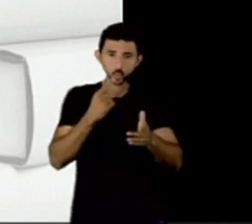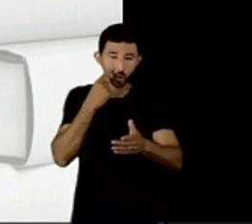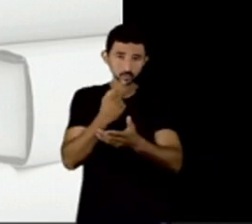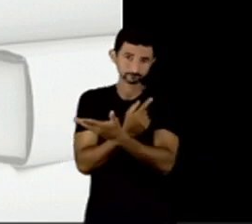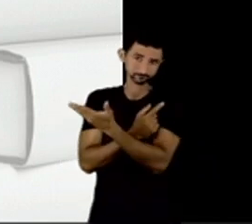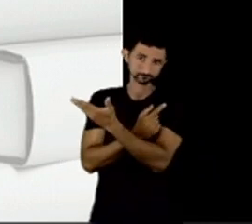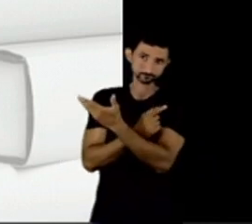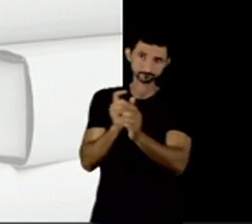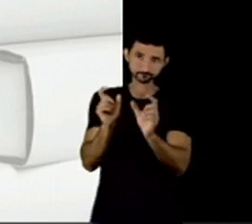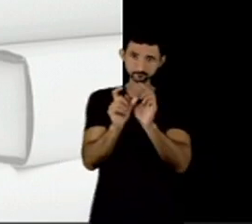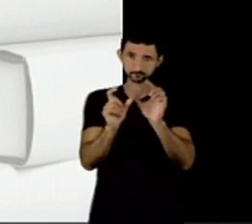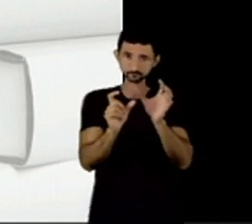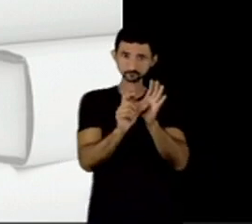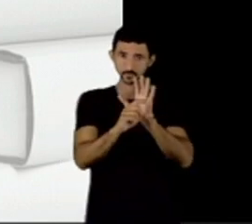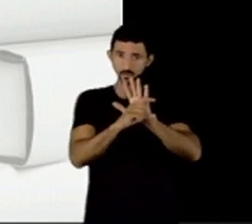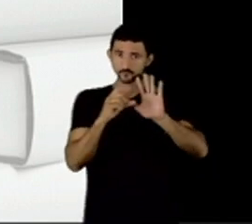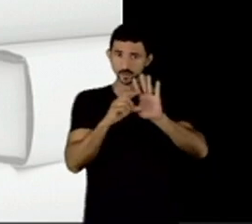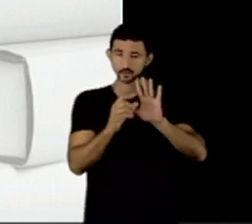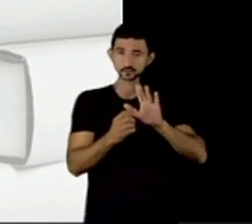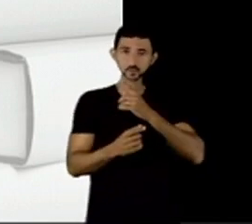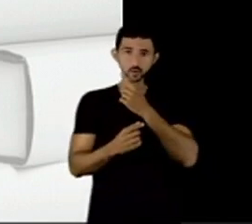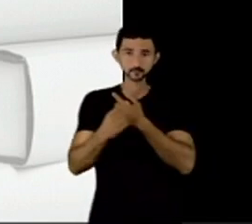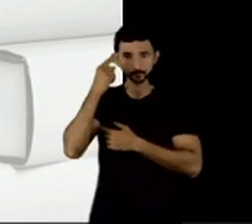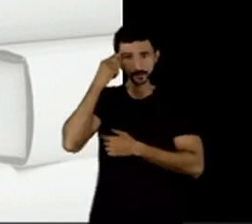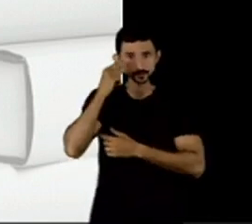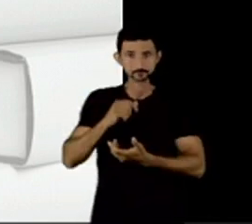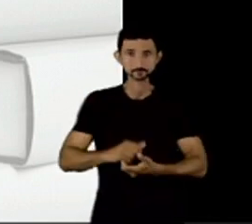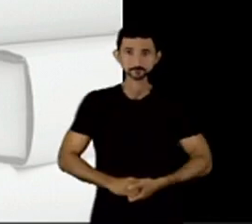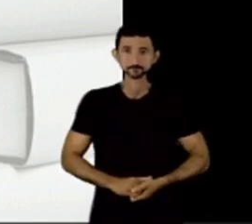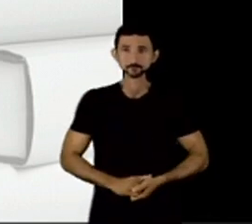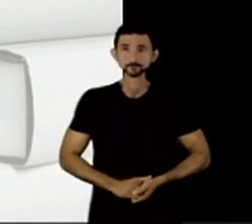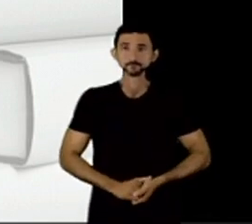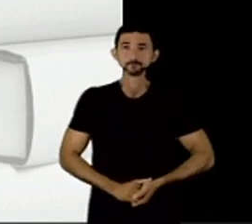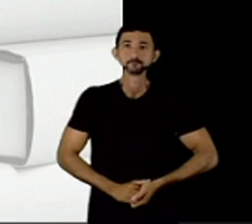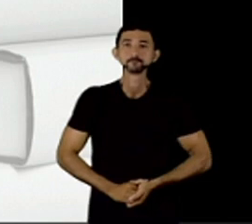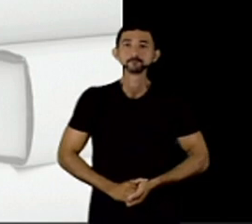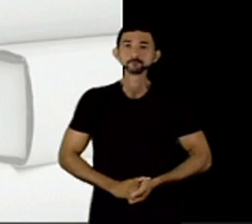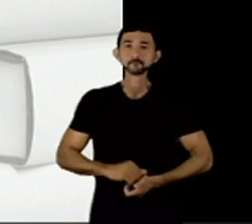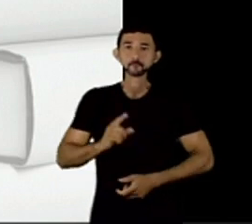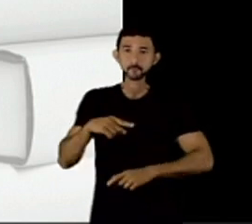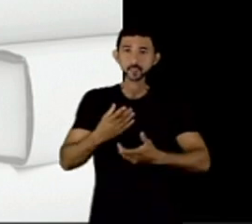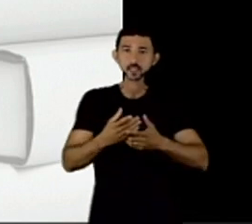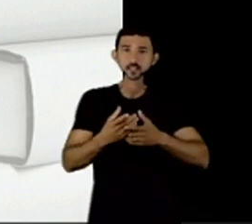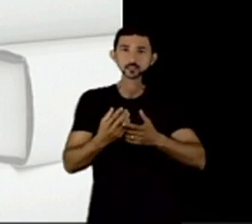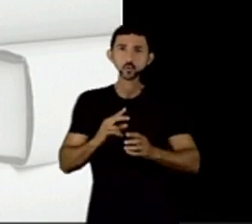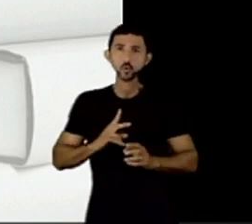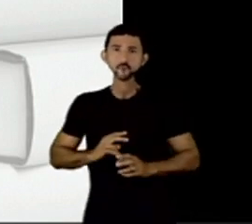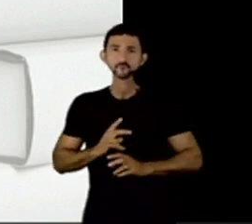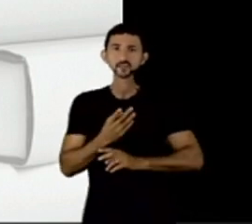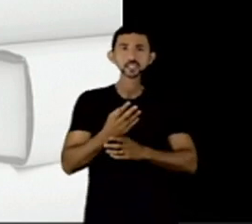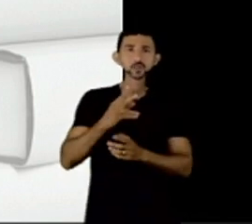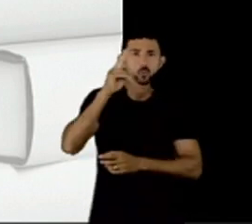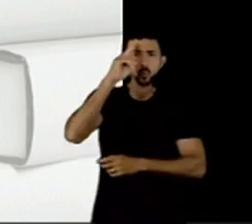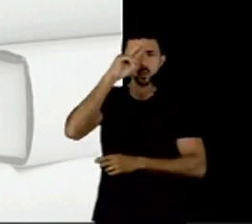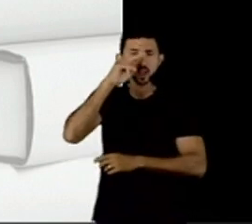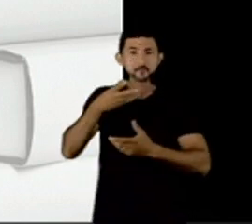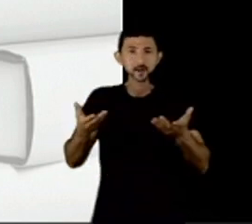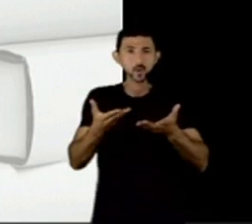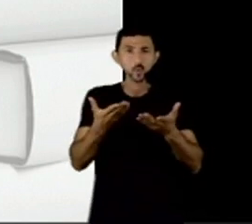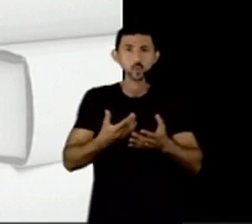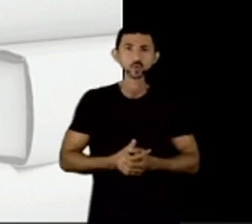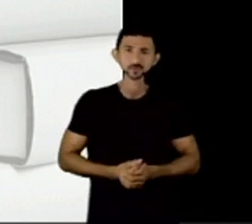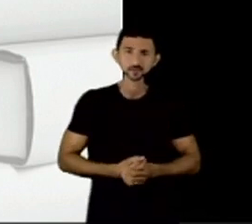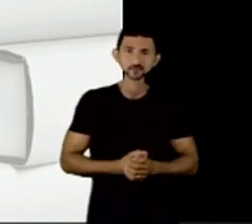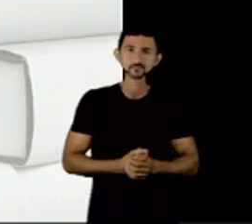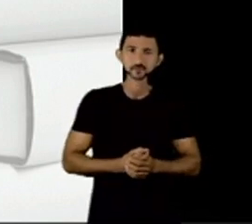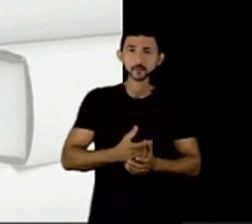você, aqui no final, para você pensar junto comigo. É isso que esse vírus nos faz lembrar hoje, que